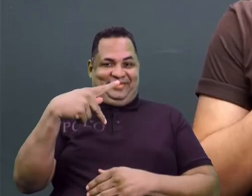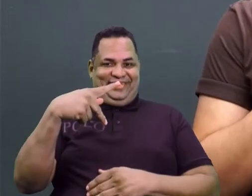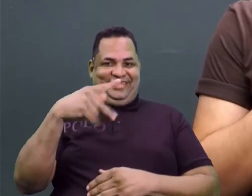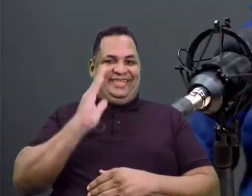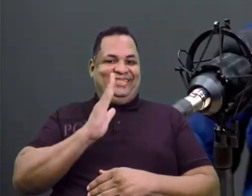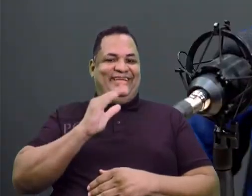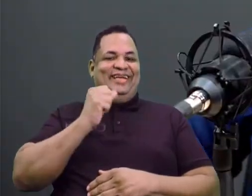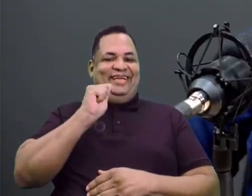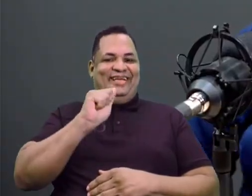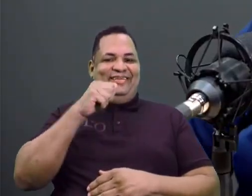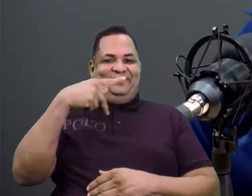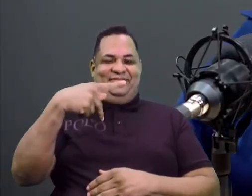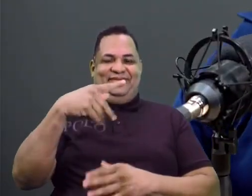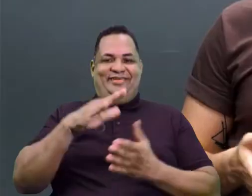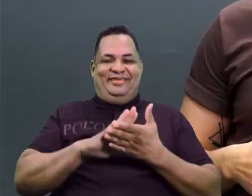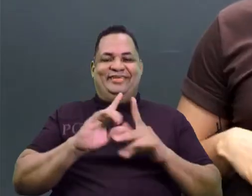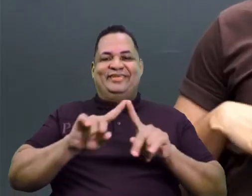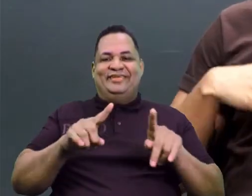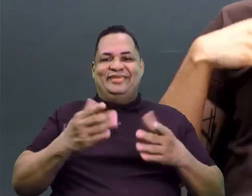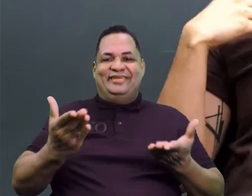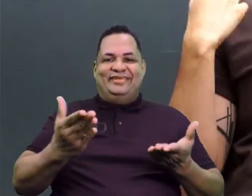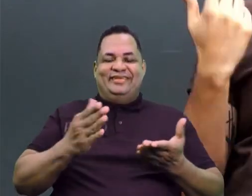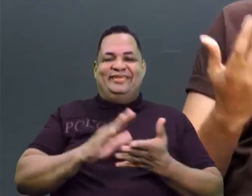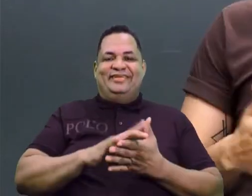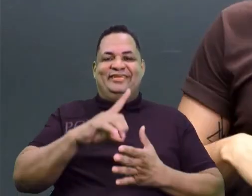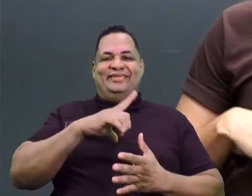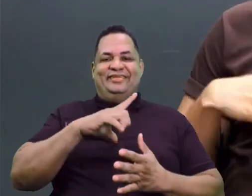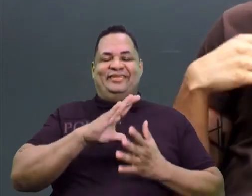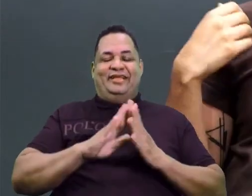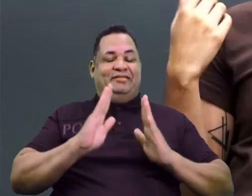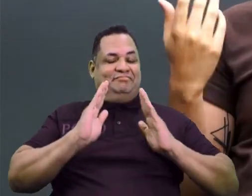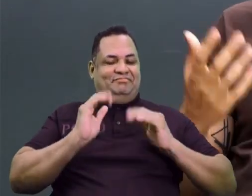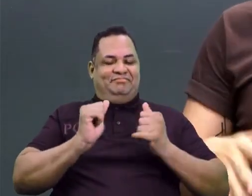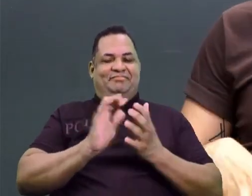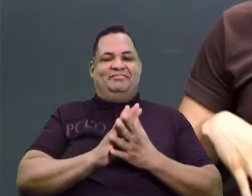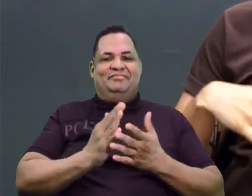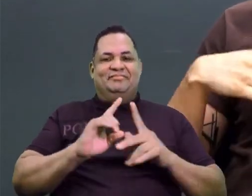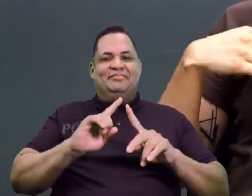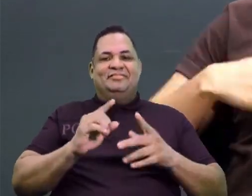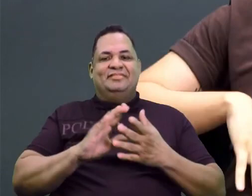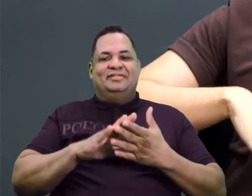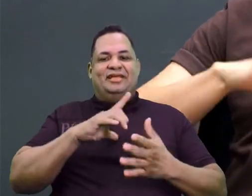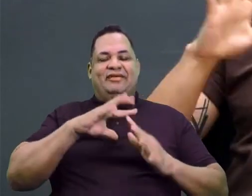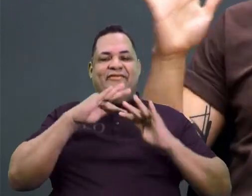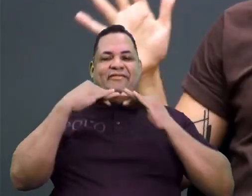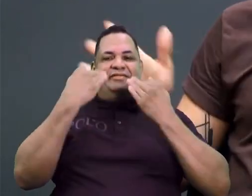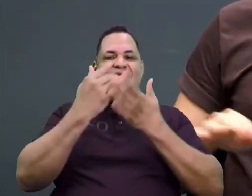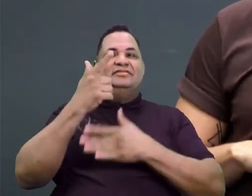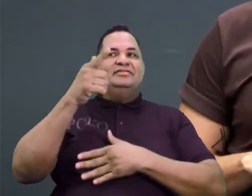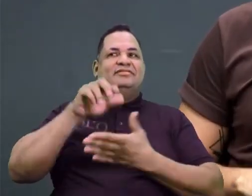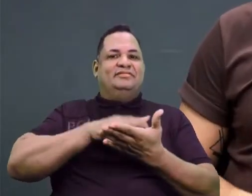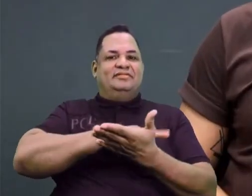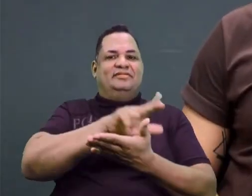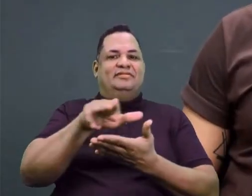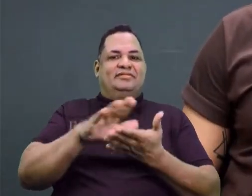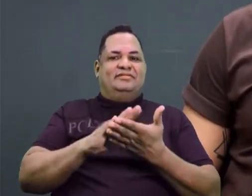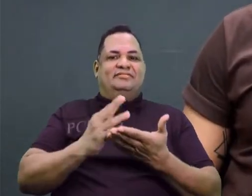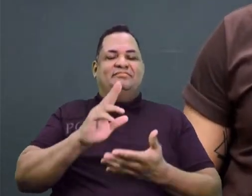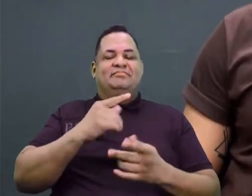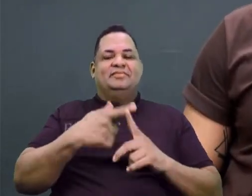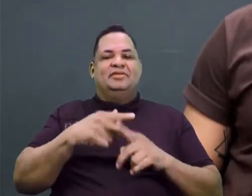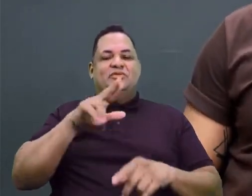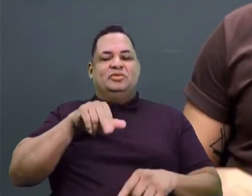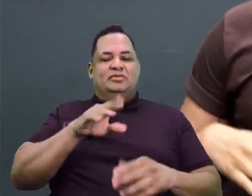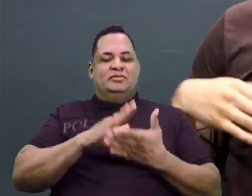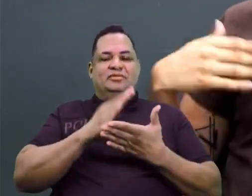tá aposentada. Mas ainda assim, ela tem os afazeres dela, ela tem a família dela, ela tem outras coisas que a gente nunca para de trabalhar, né,